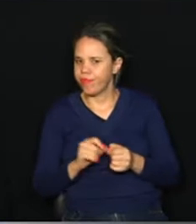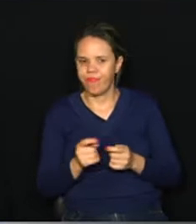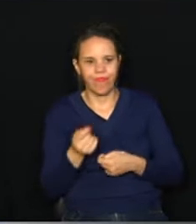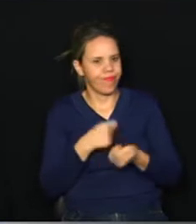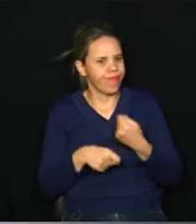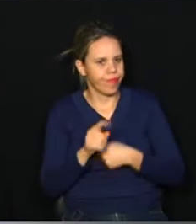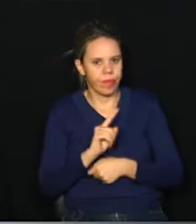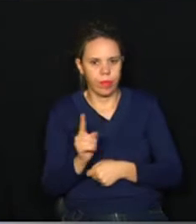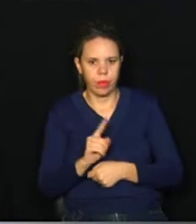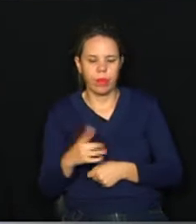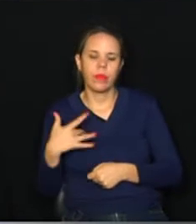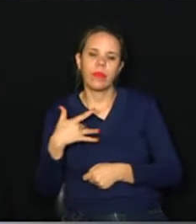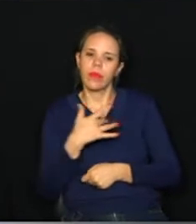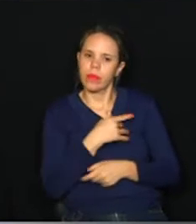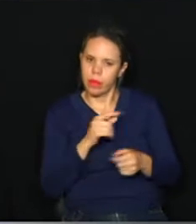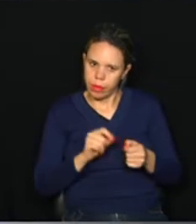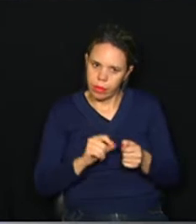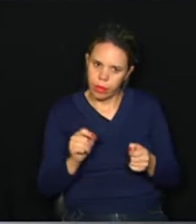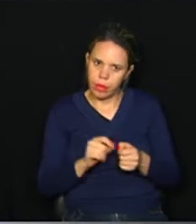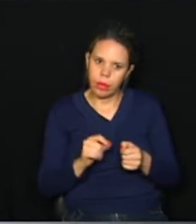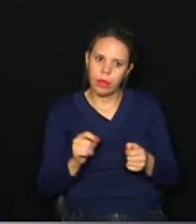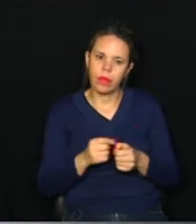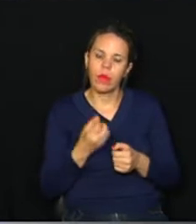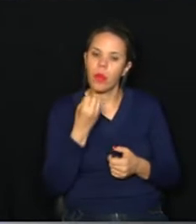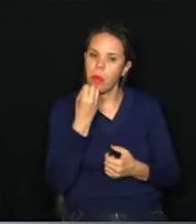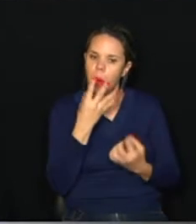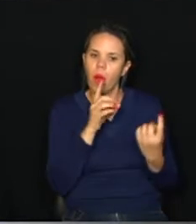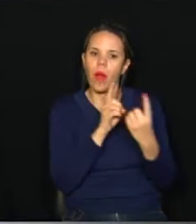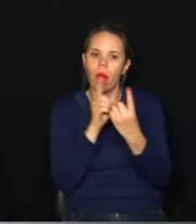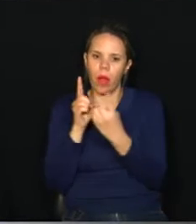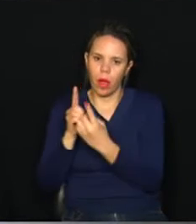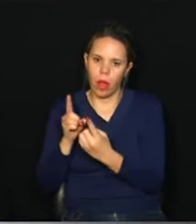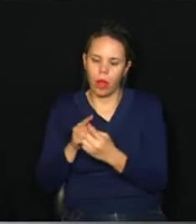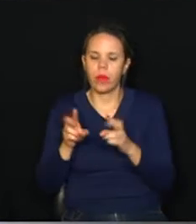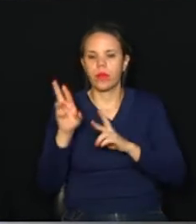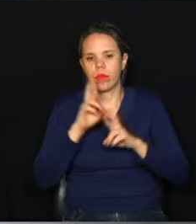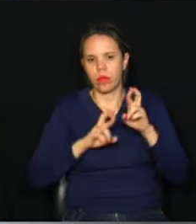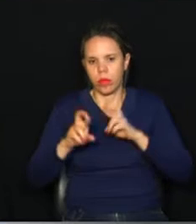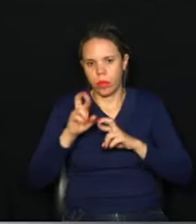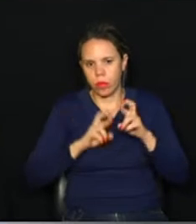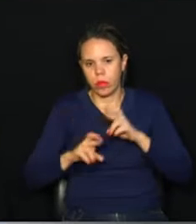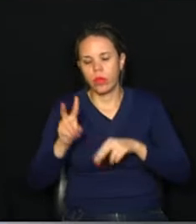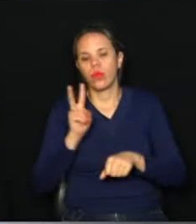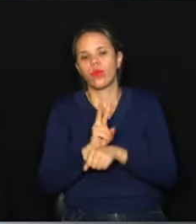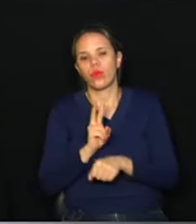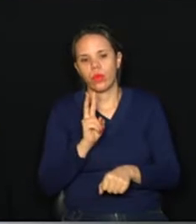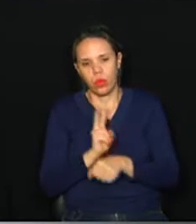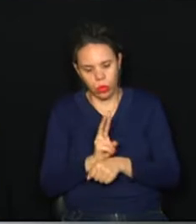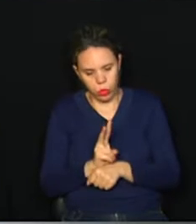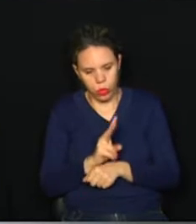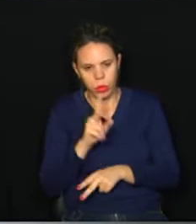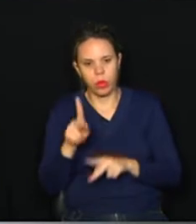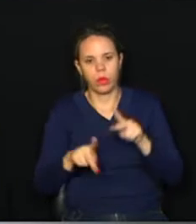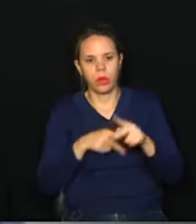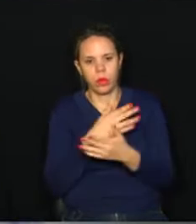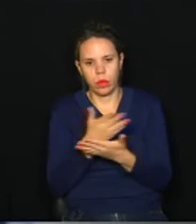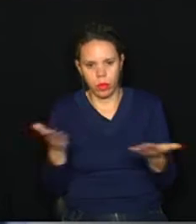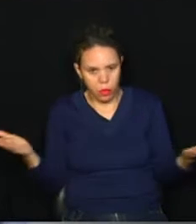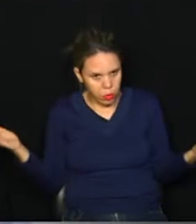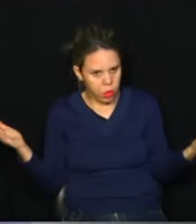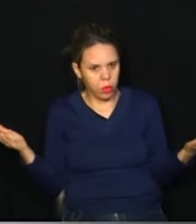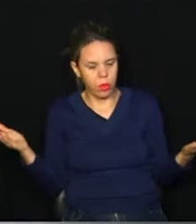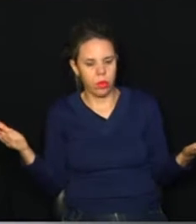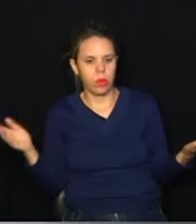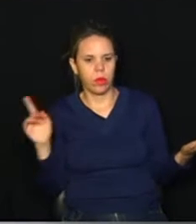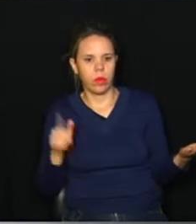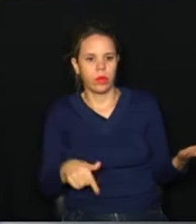economia. Saúde se faz com bom atendimento, com vigilância e com cuidados para a população, que é uma